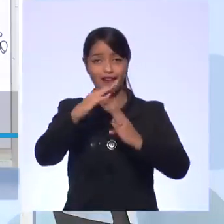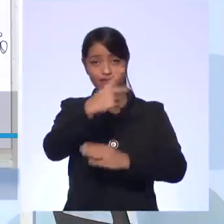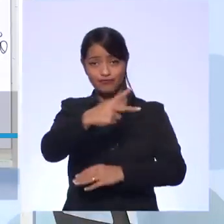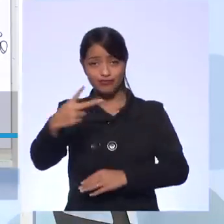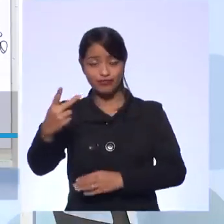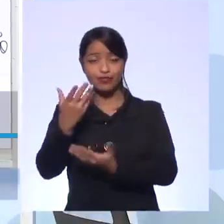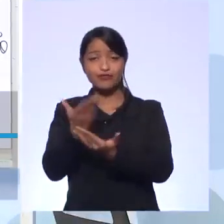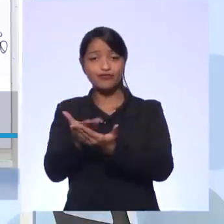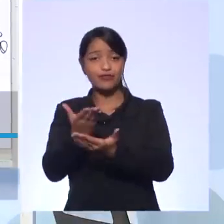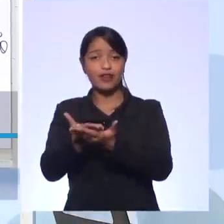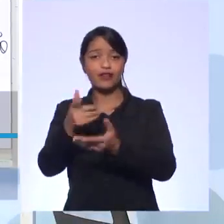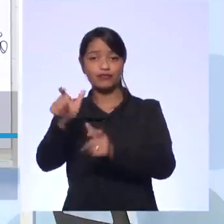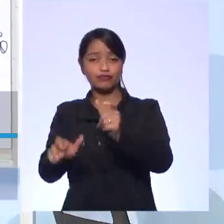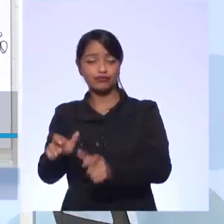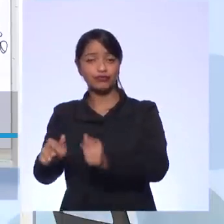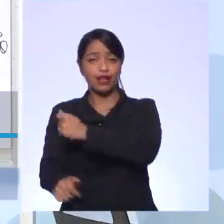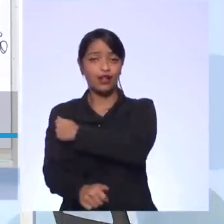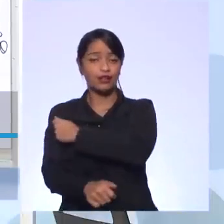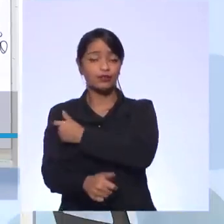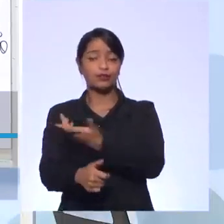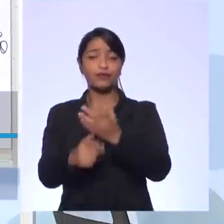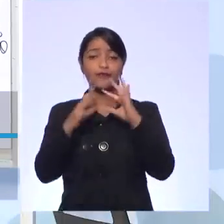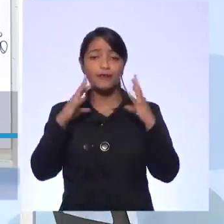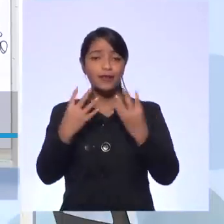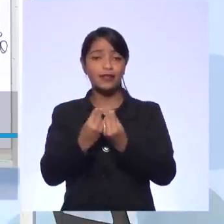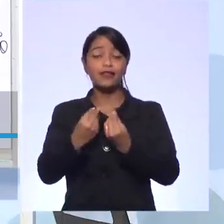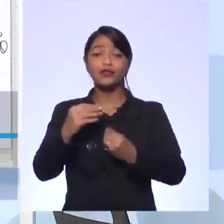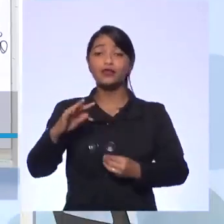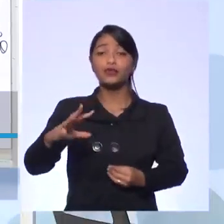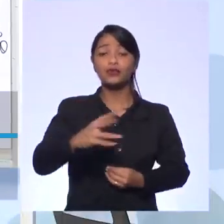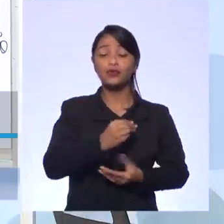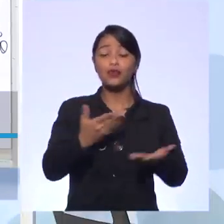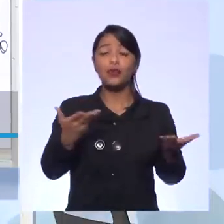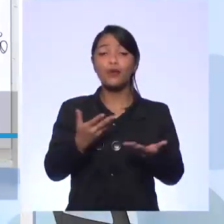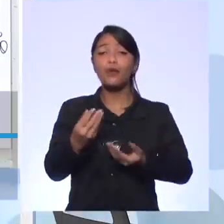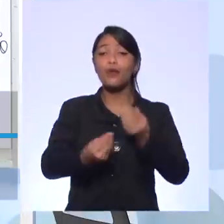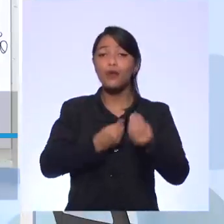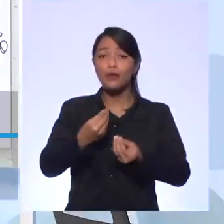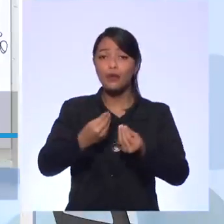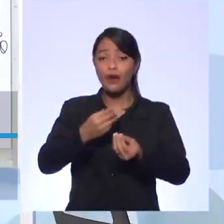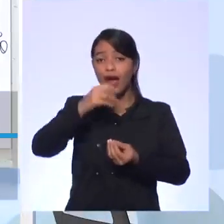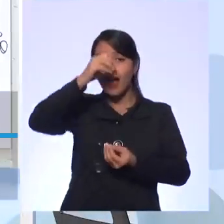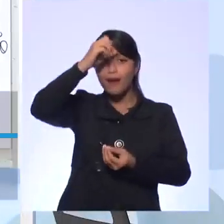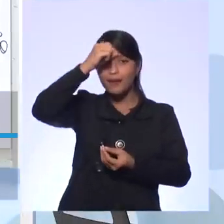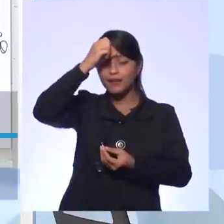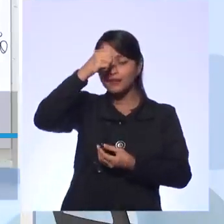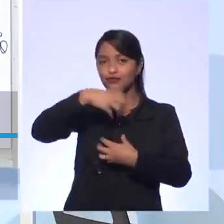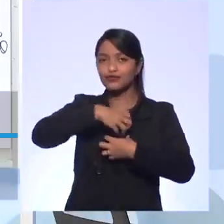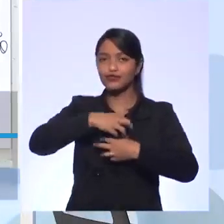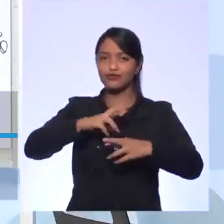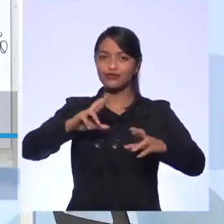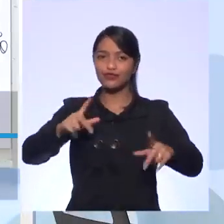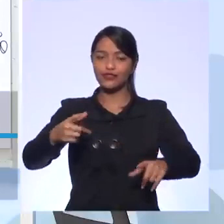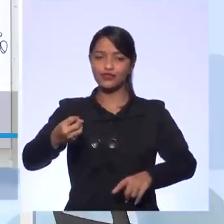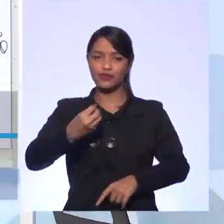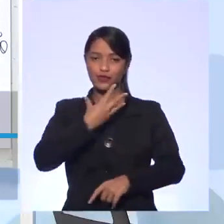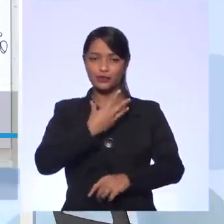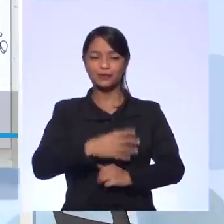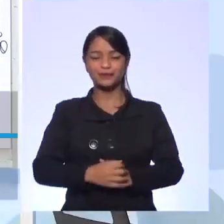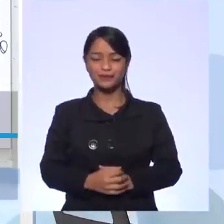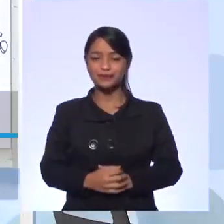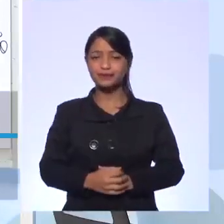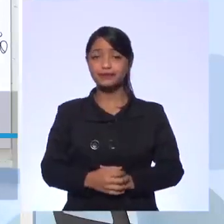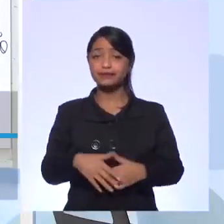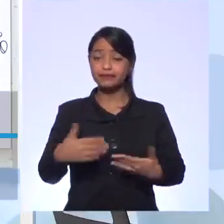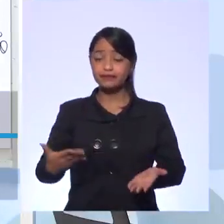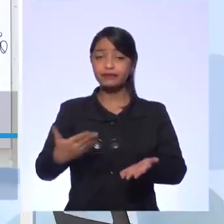as famílias também. Estamos todos reaprendendo a aprender. Agora, para começar a nossa aula, eu vou